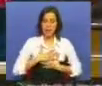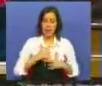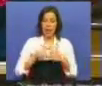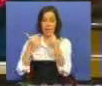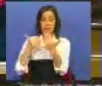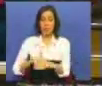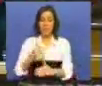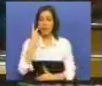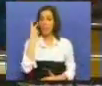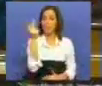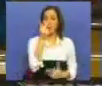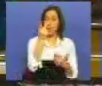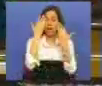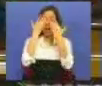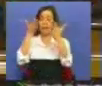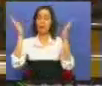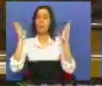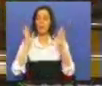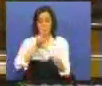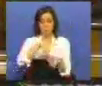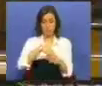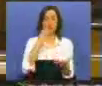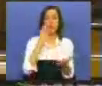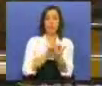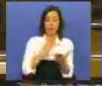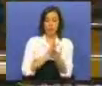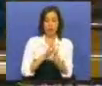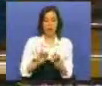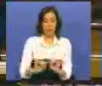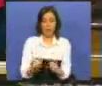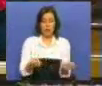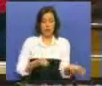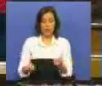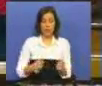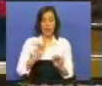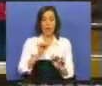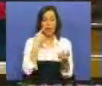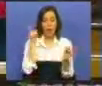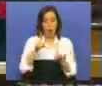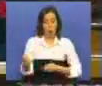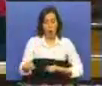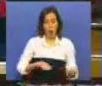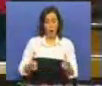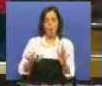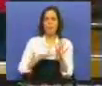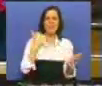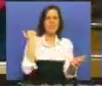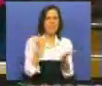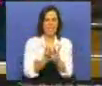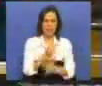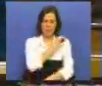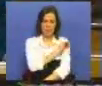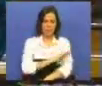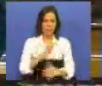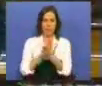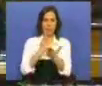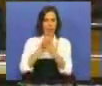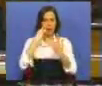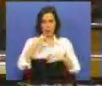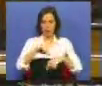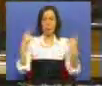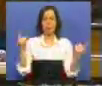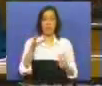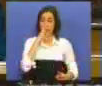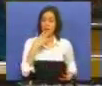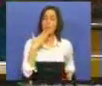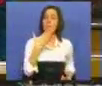da vida e da democracia nas escolas, na sua gestão, na sua organização, é sempre um empobrecimento da escola pública.